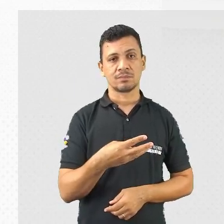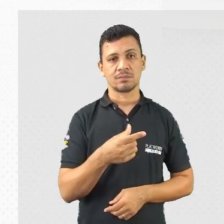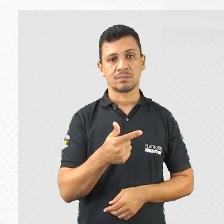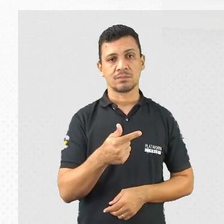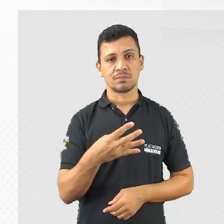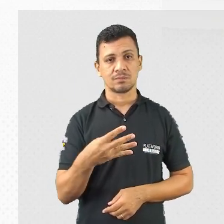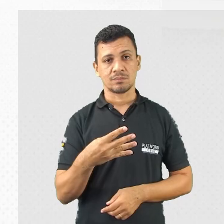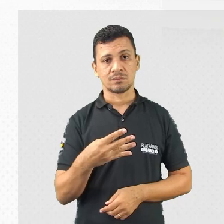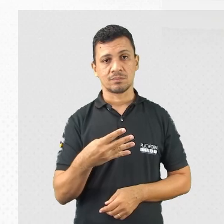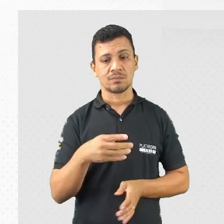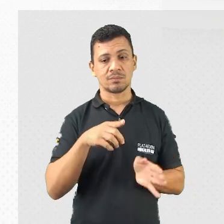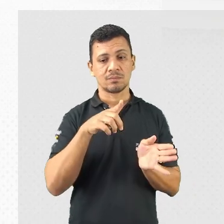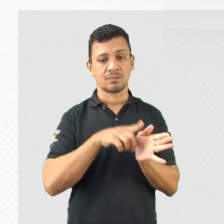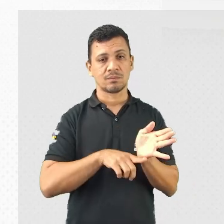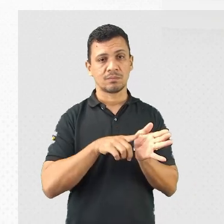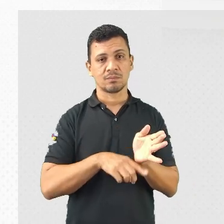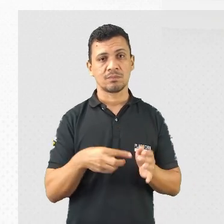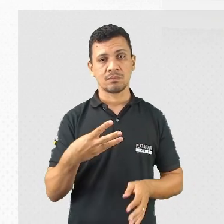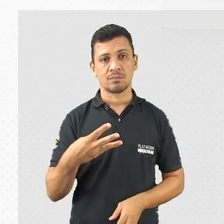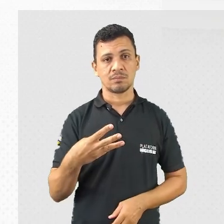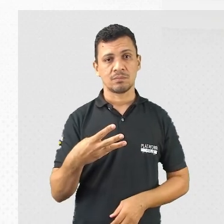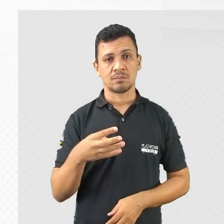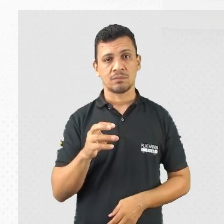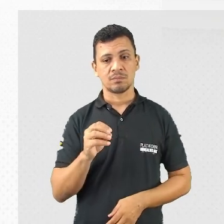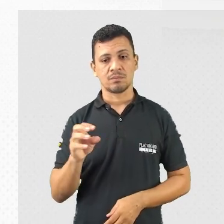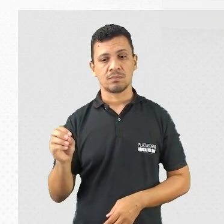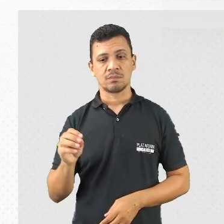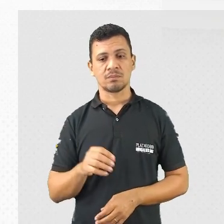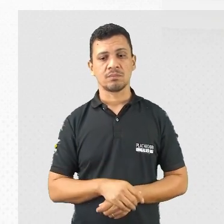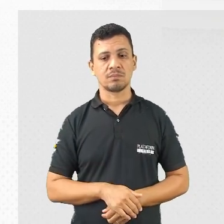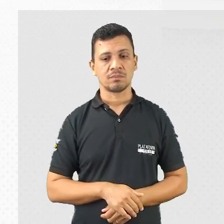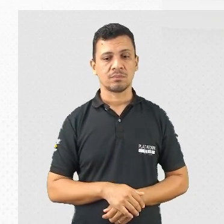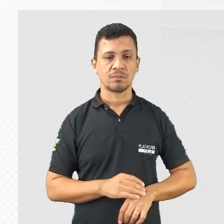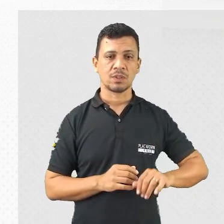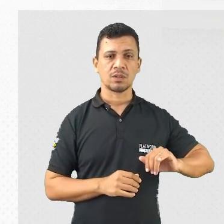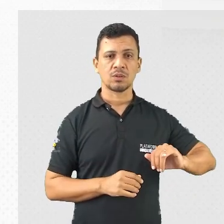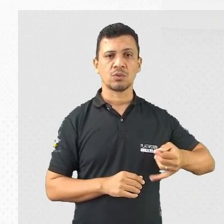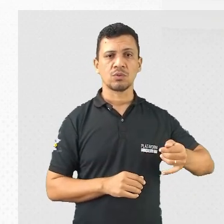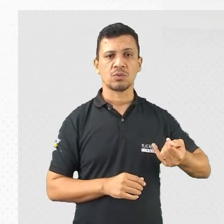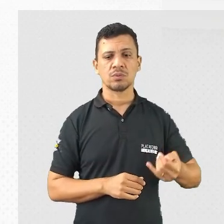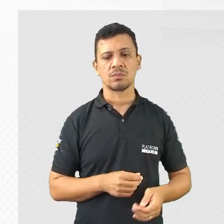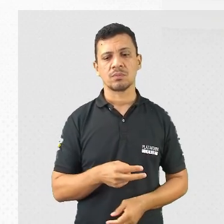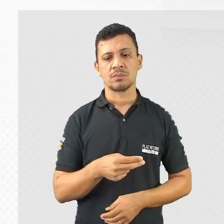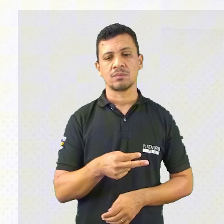324 menos 300. Então, rendeu uns jurozinhos aí de